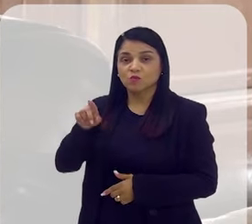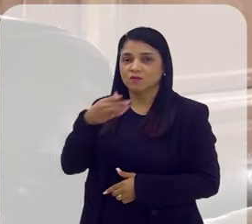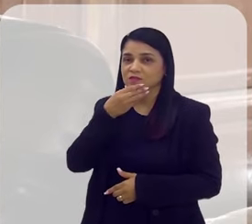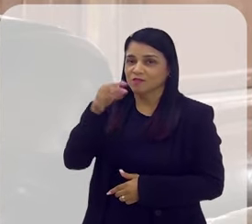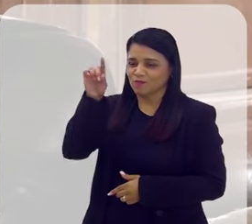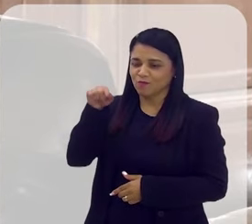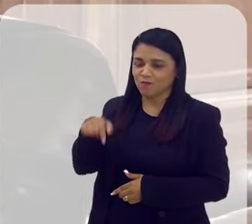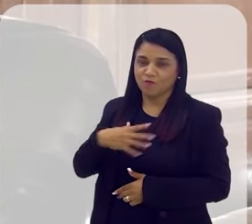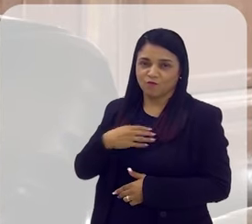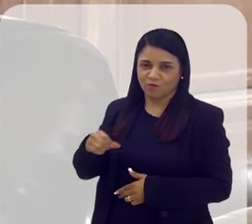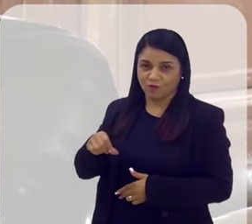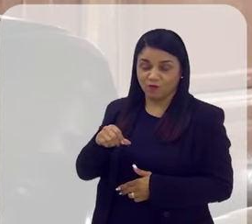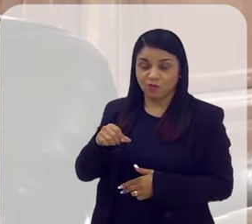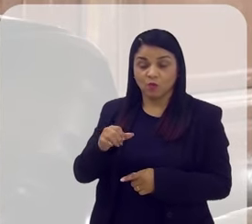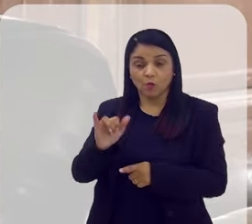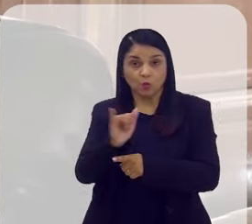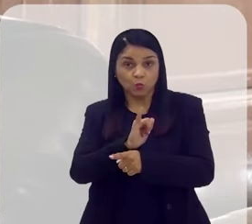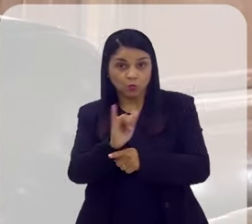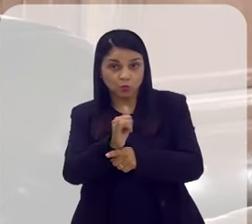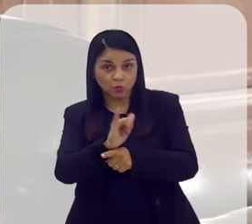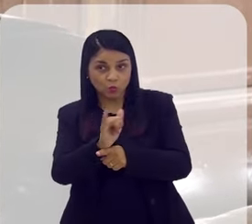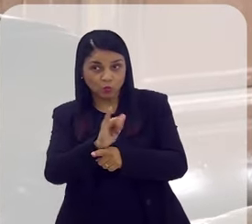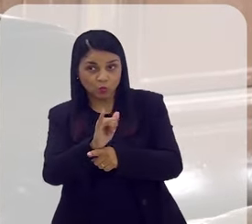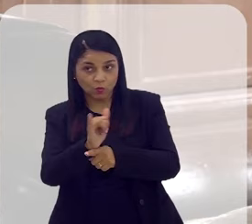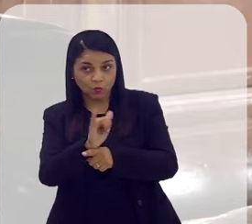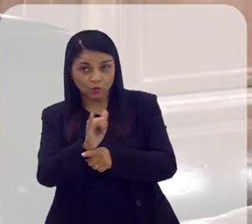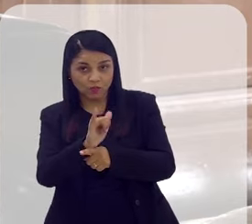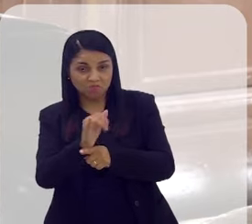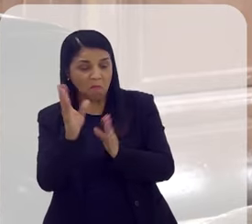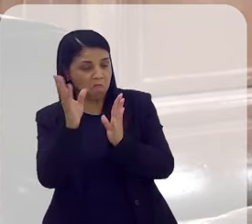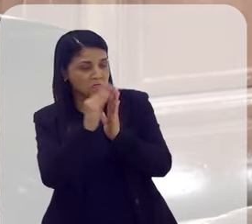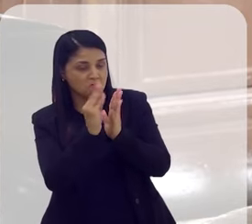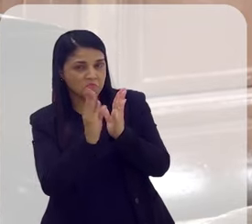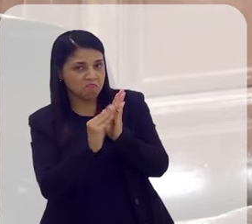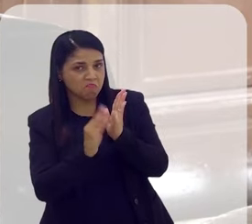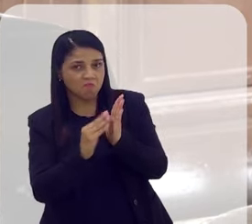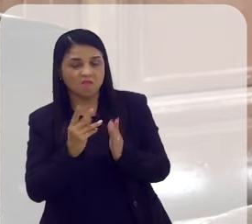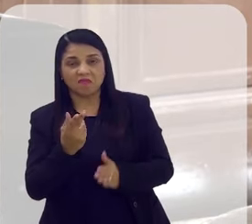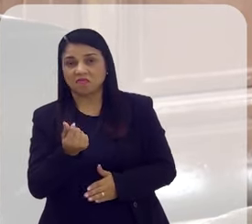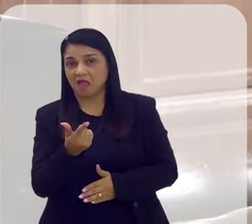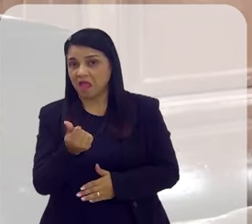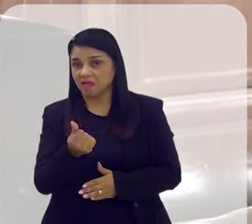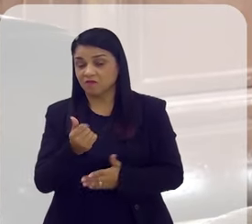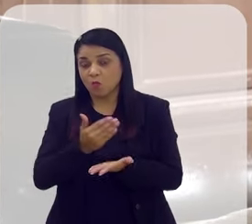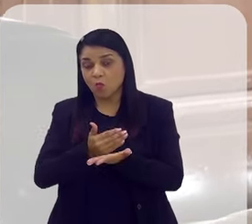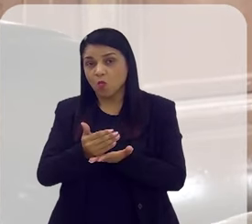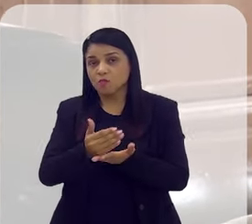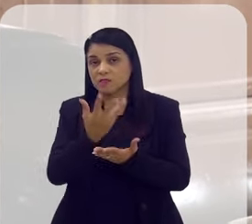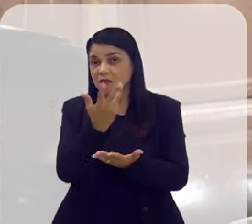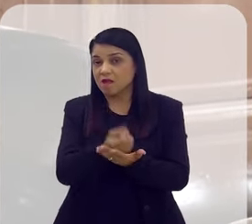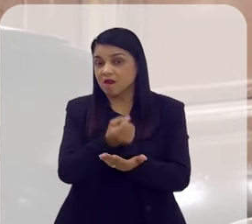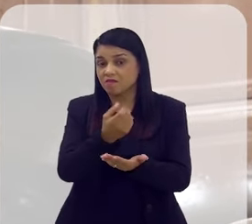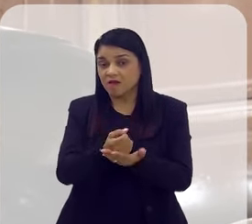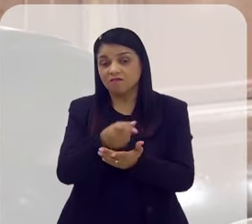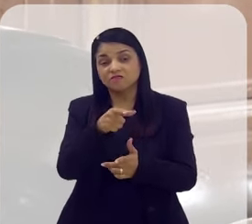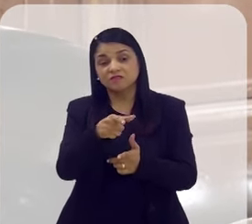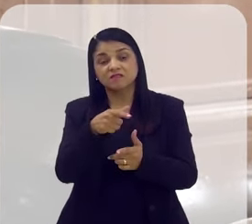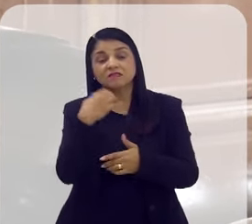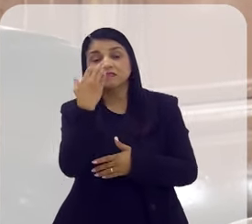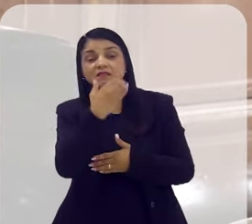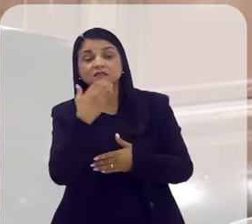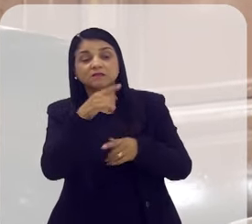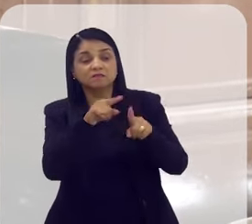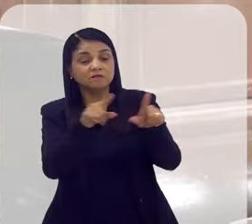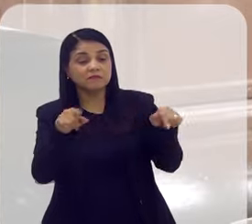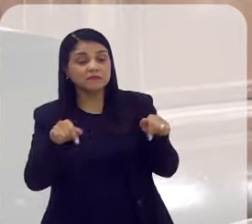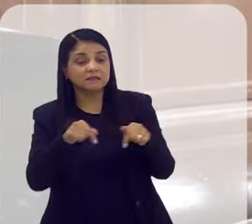Senhor usou ele e falou, nós vamos ativar o seu canal que tem no YouTube, que eu não postava nada até então. E nós vamos começar a gravar